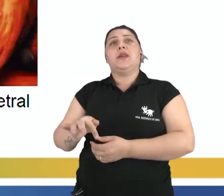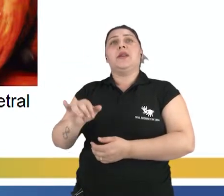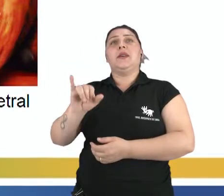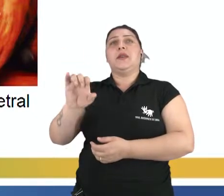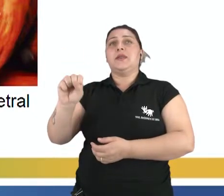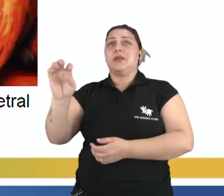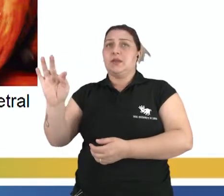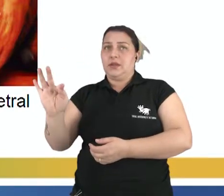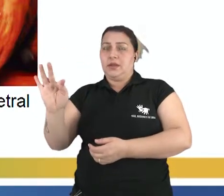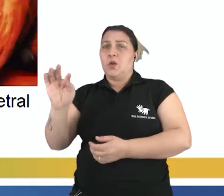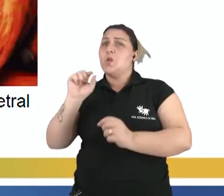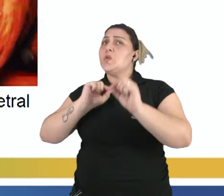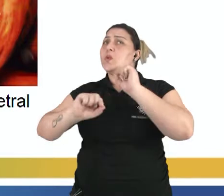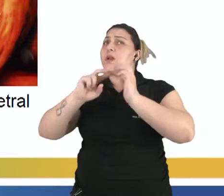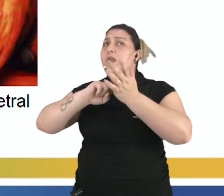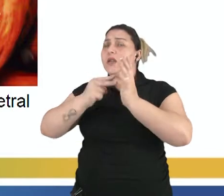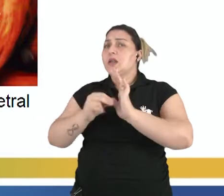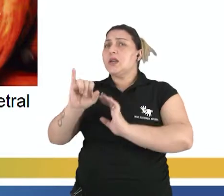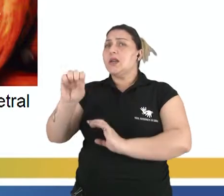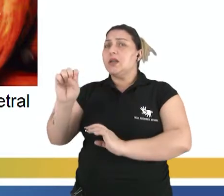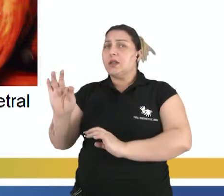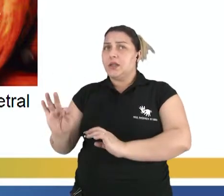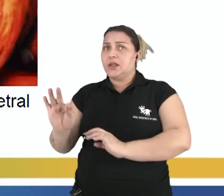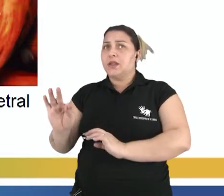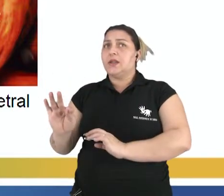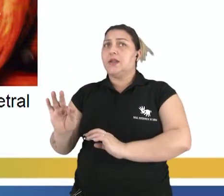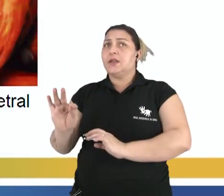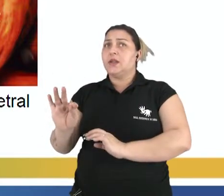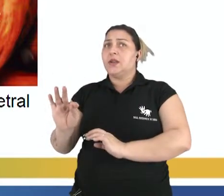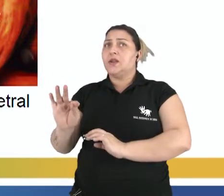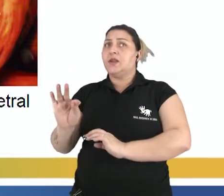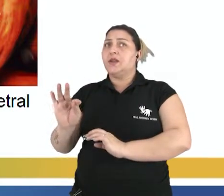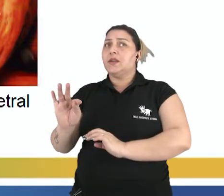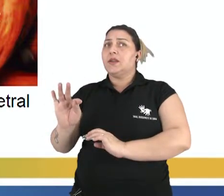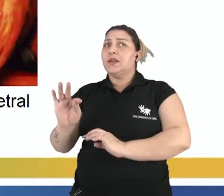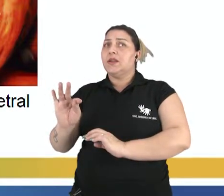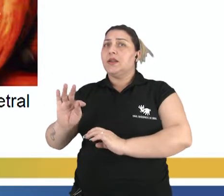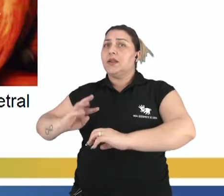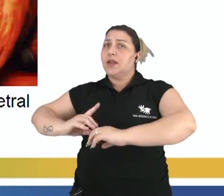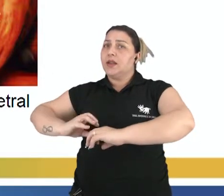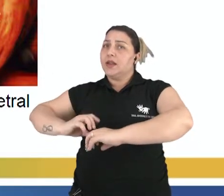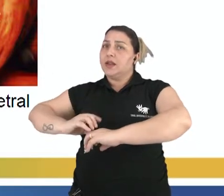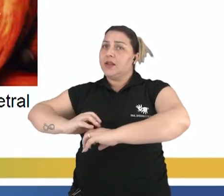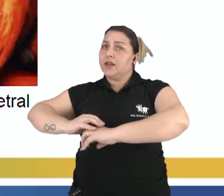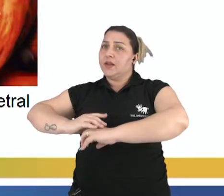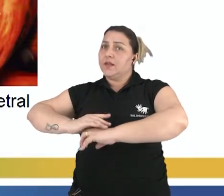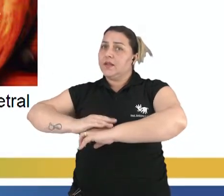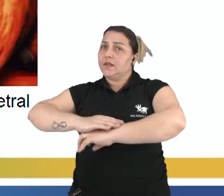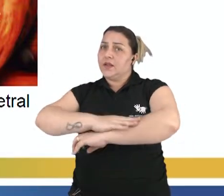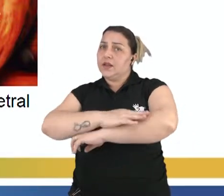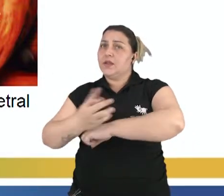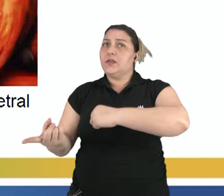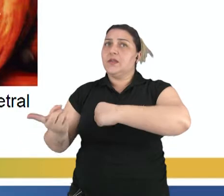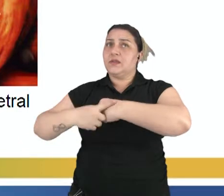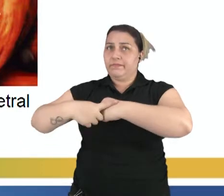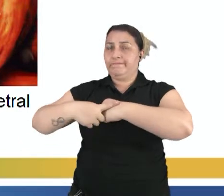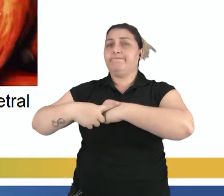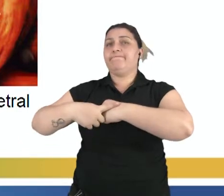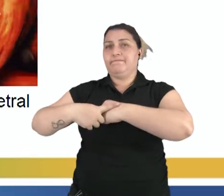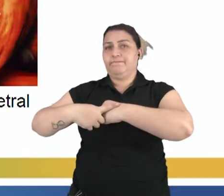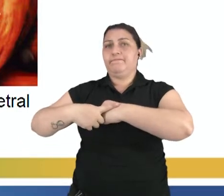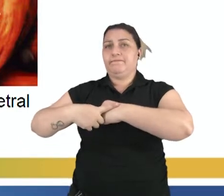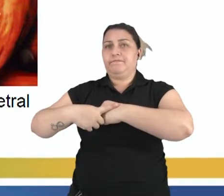de ISTs. O que são ISTs? São as infecções sexualmente transmissíveis, É a mesma coisa